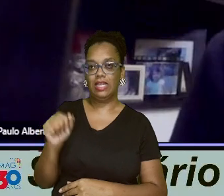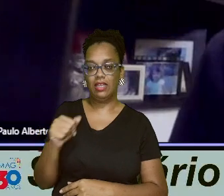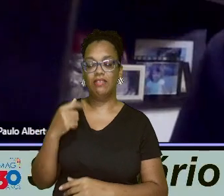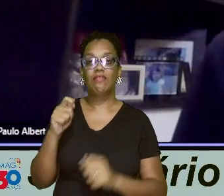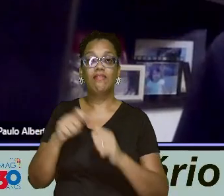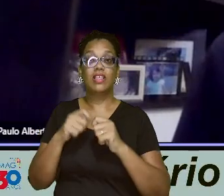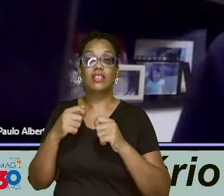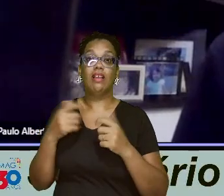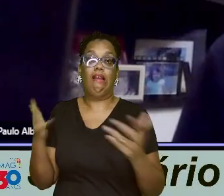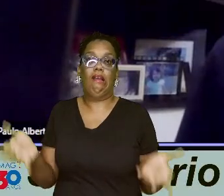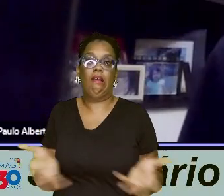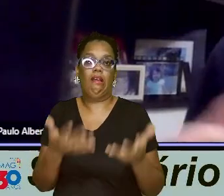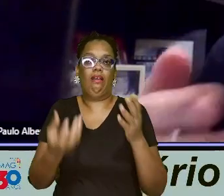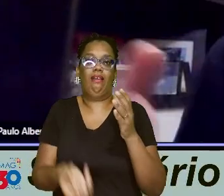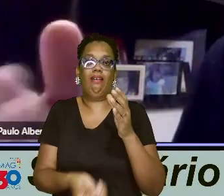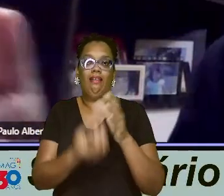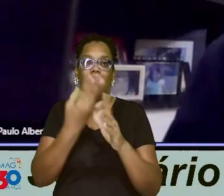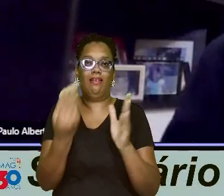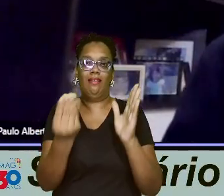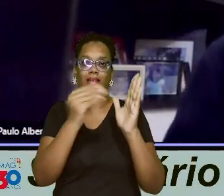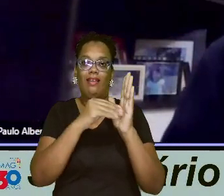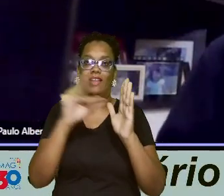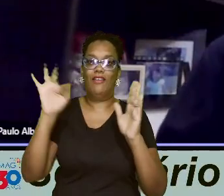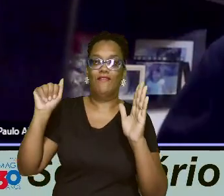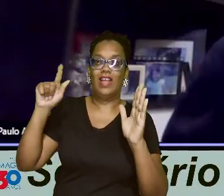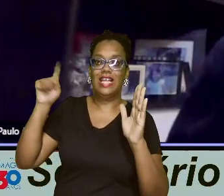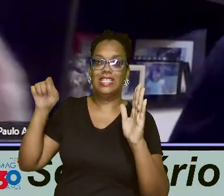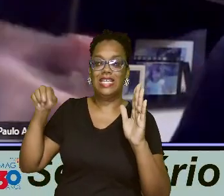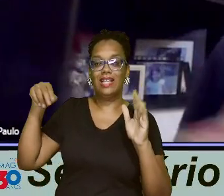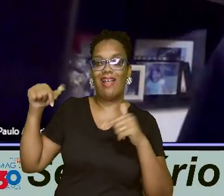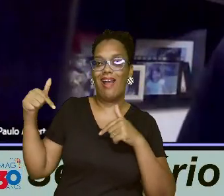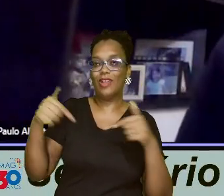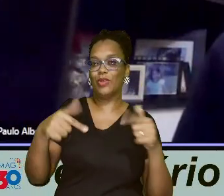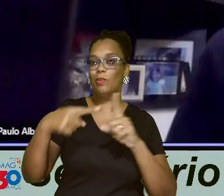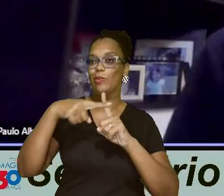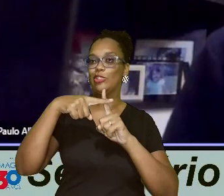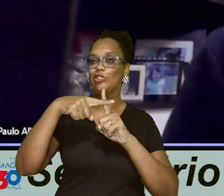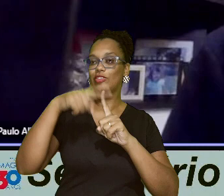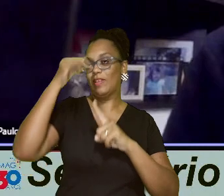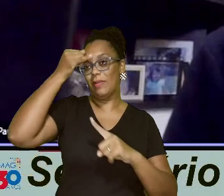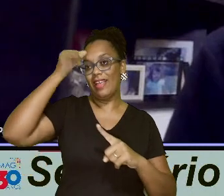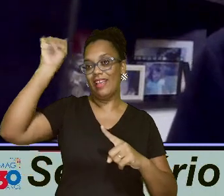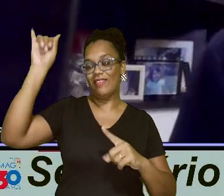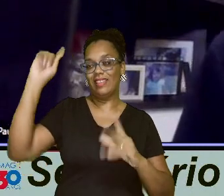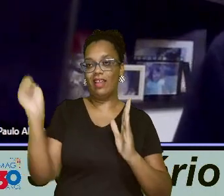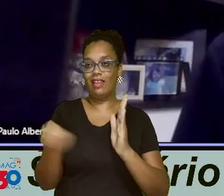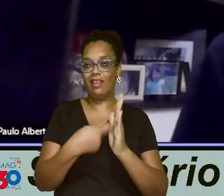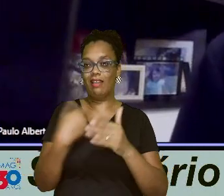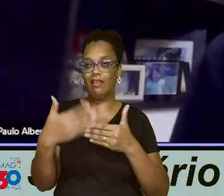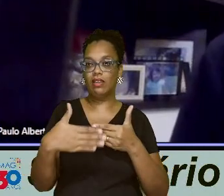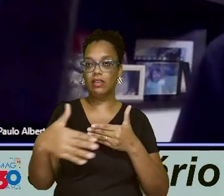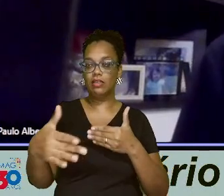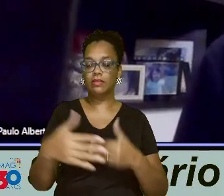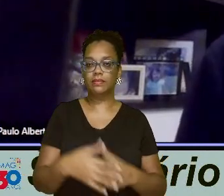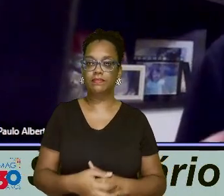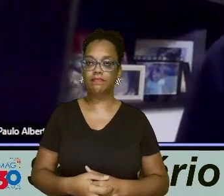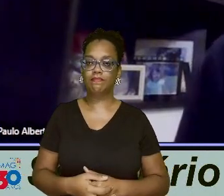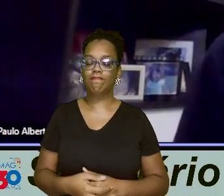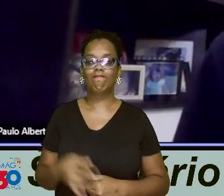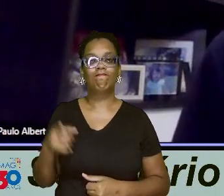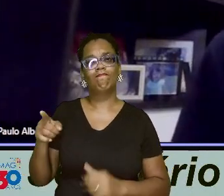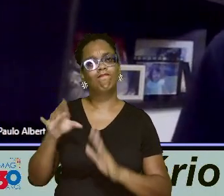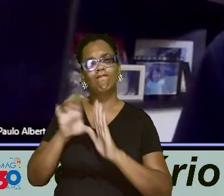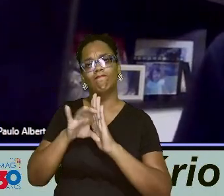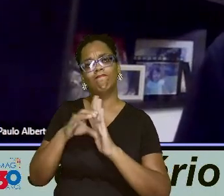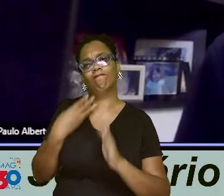suscitar nos autos a ideia de que a fazenda estava atuando positivamente para evitar a prescrição intercorrente. Esse conceito já não existe